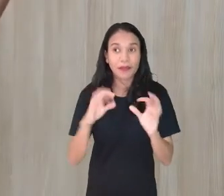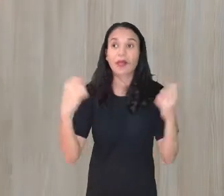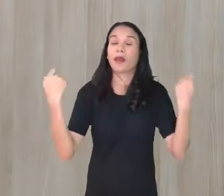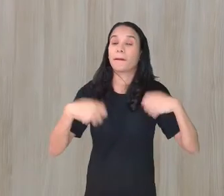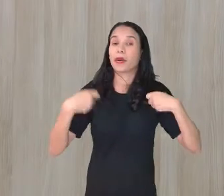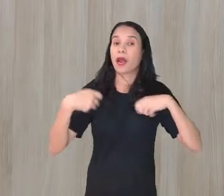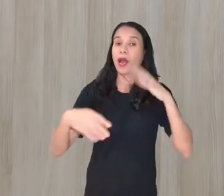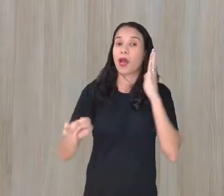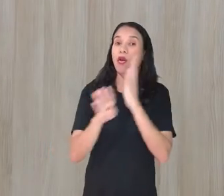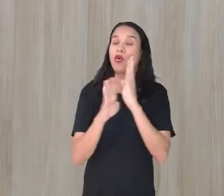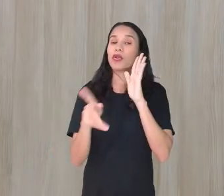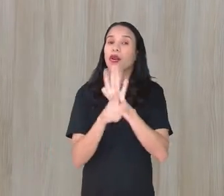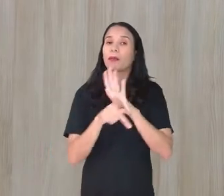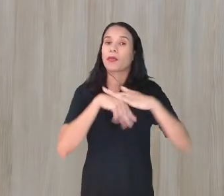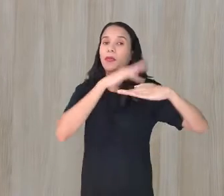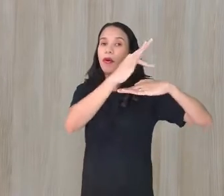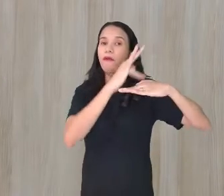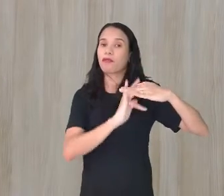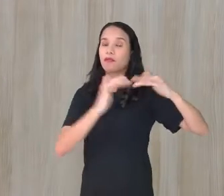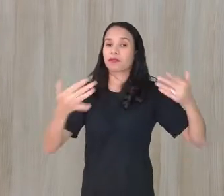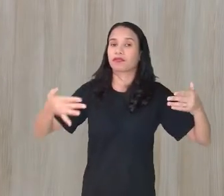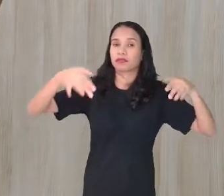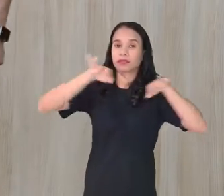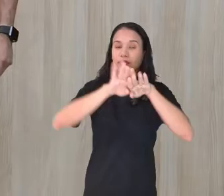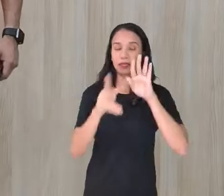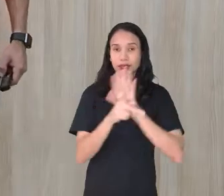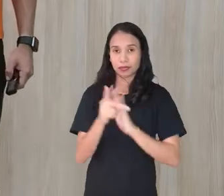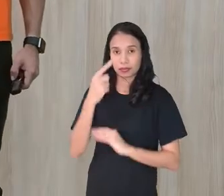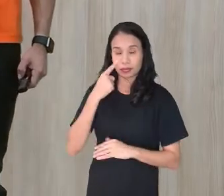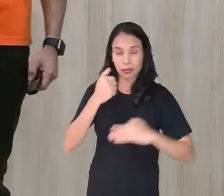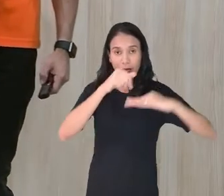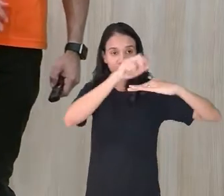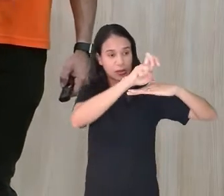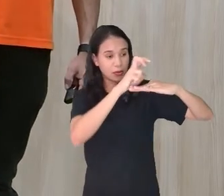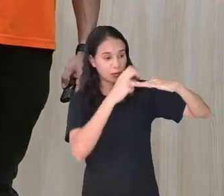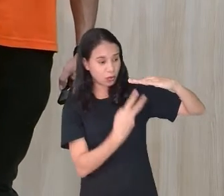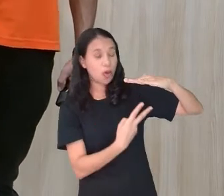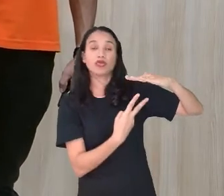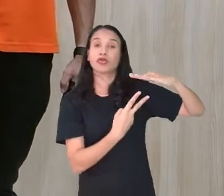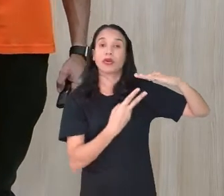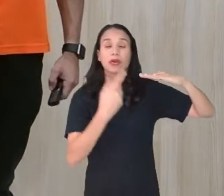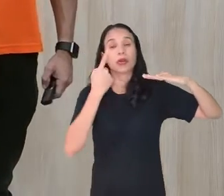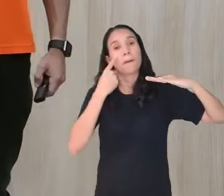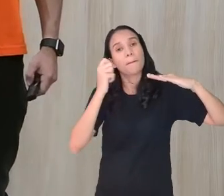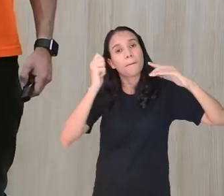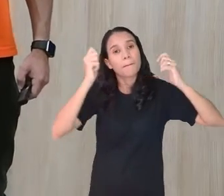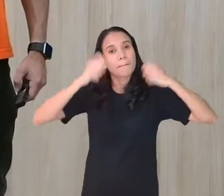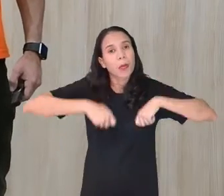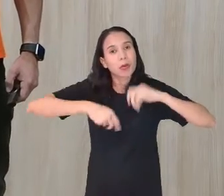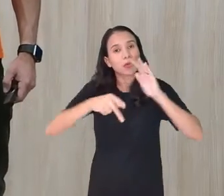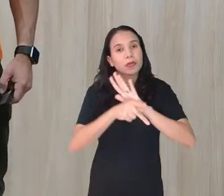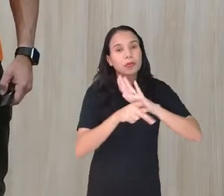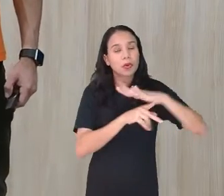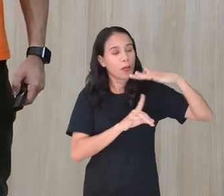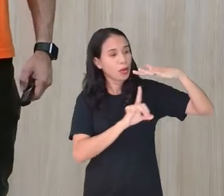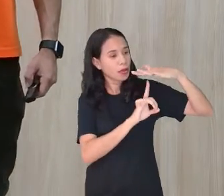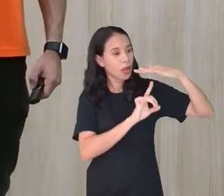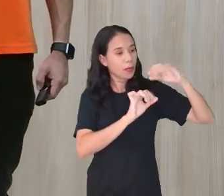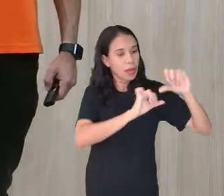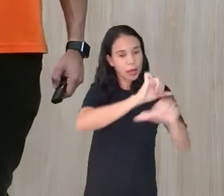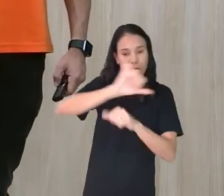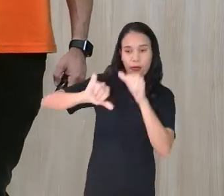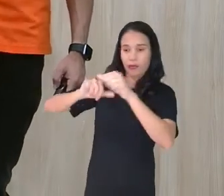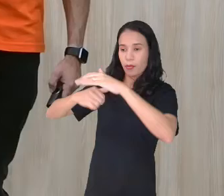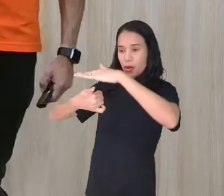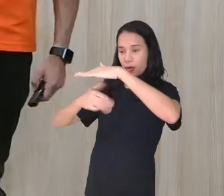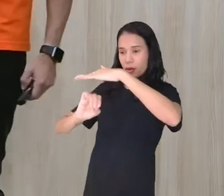preciso encontrar uma fração equivalente à fração 5 meios, de modo que o denominador seja um múltiplo